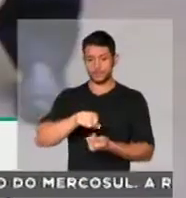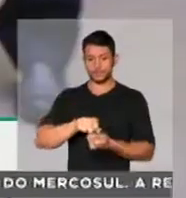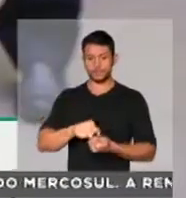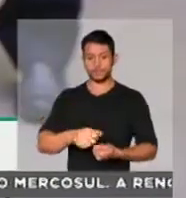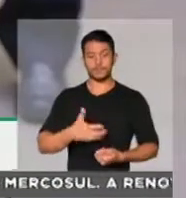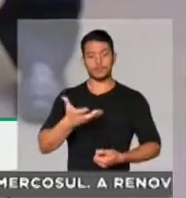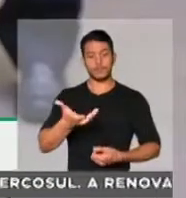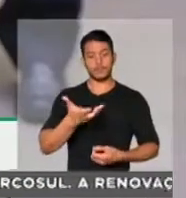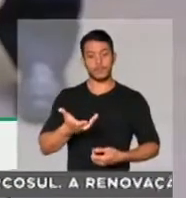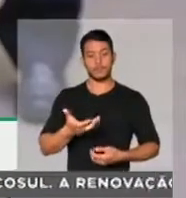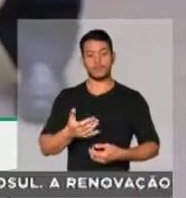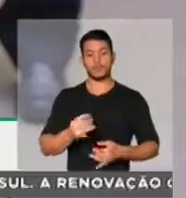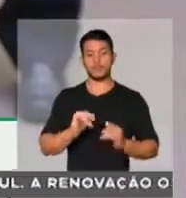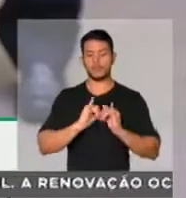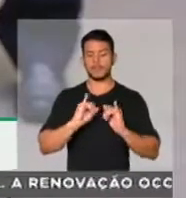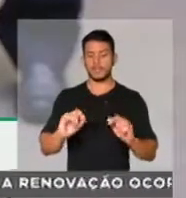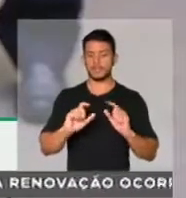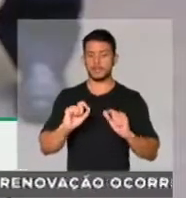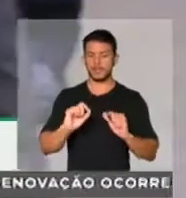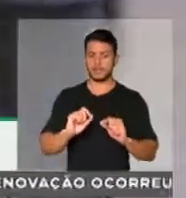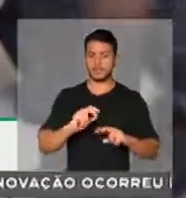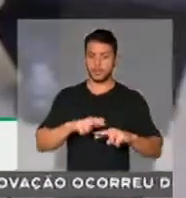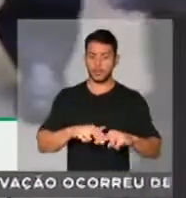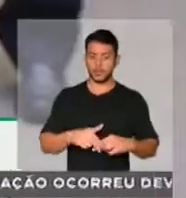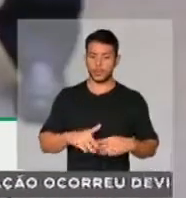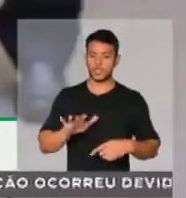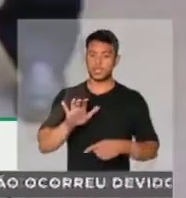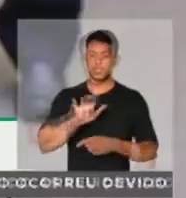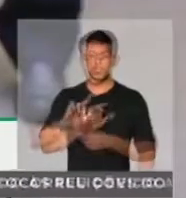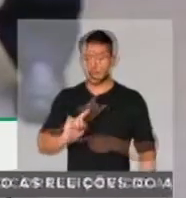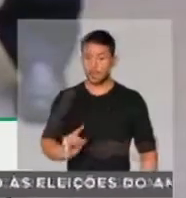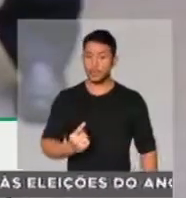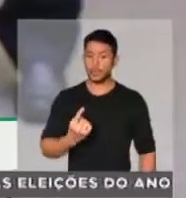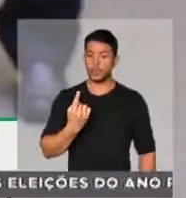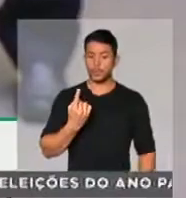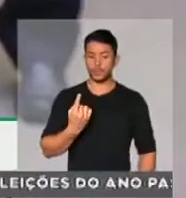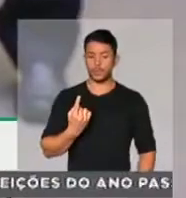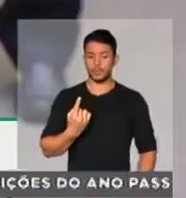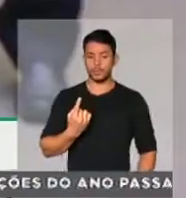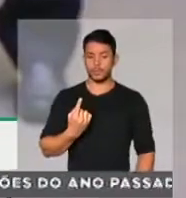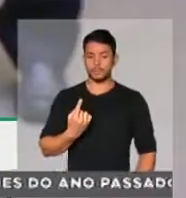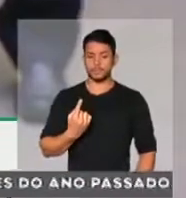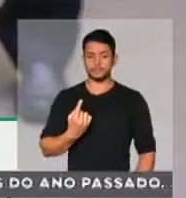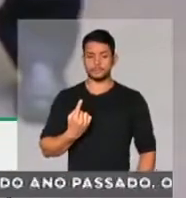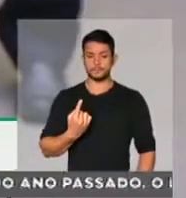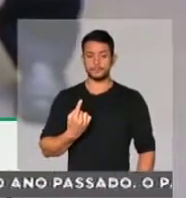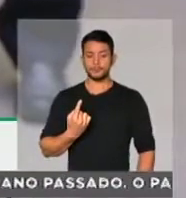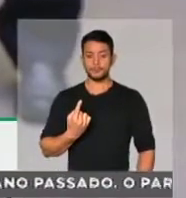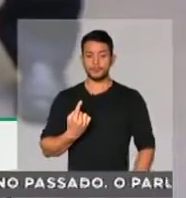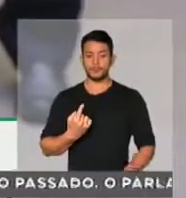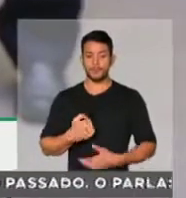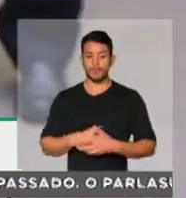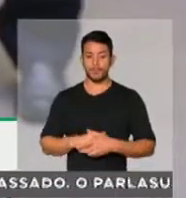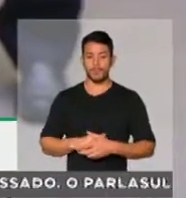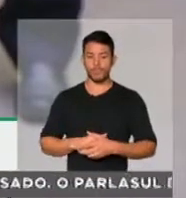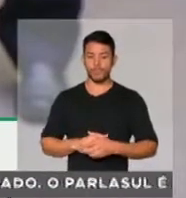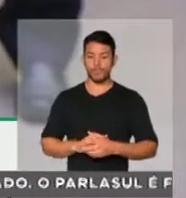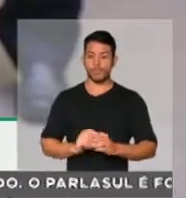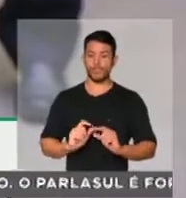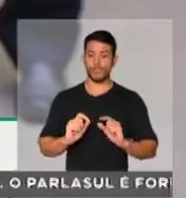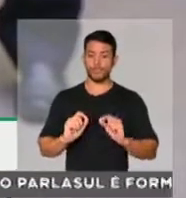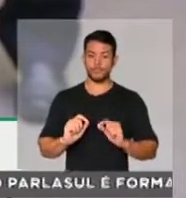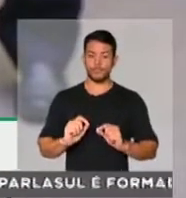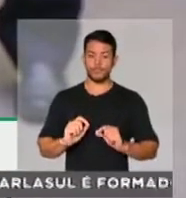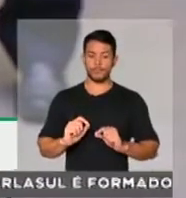Eu quero deixar aqui meu protesto que o Estado do Espírito Santo é o único Estado da nação em que o